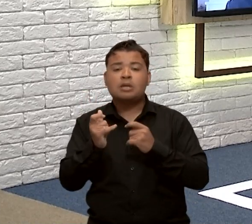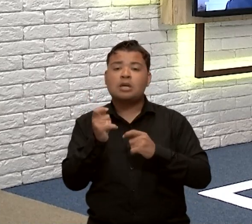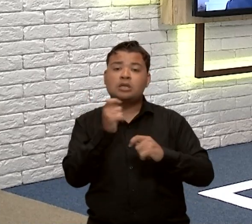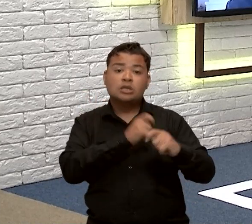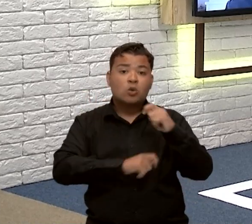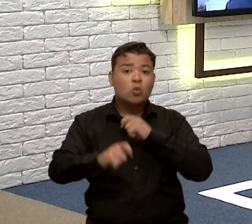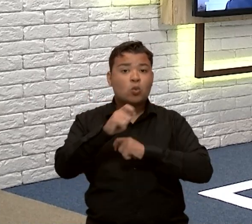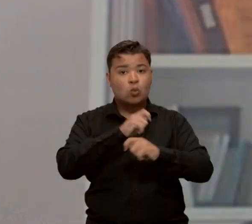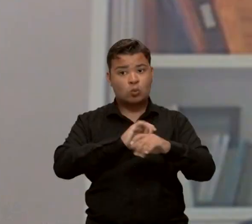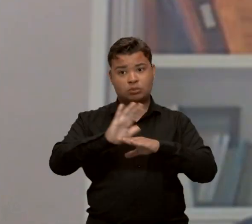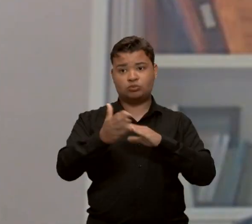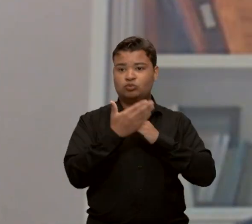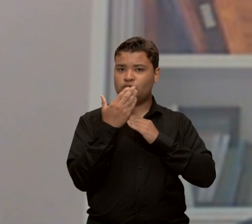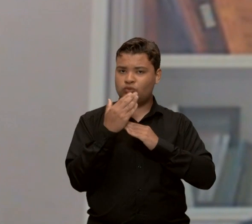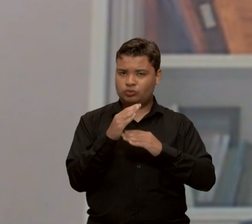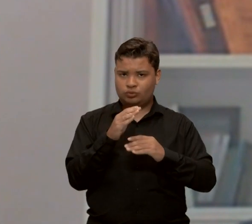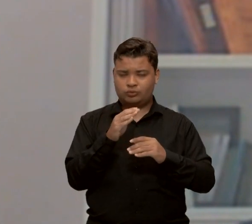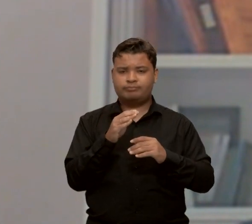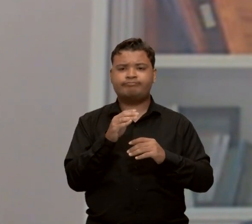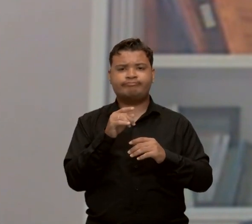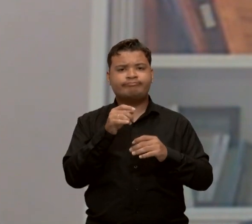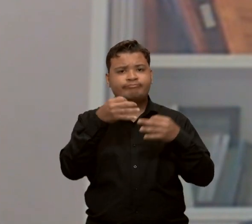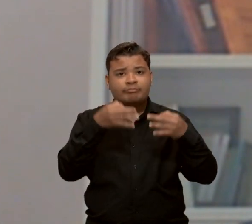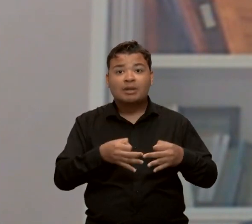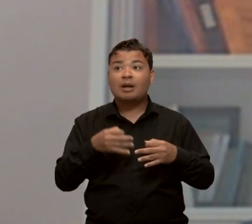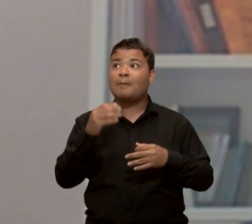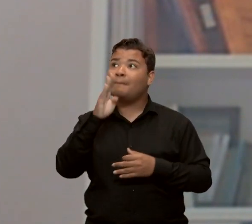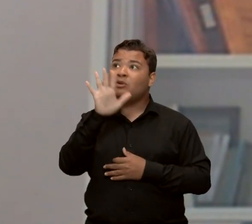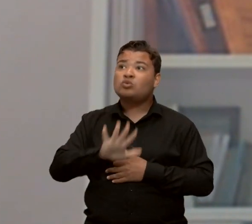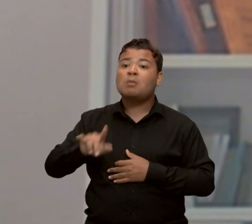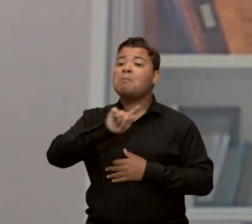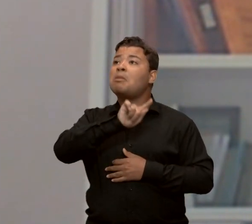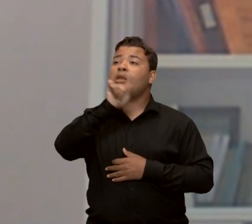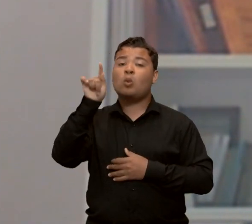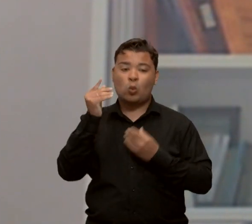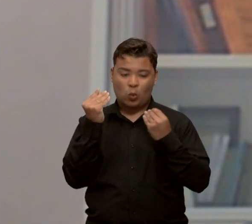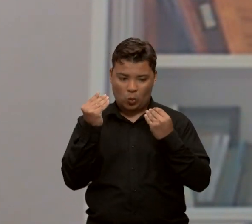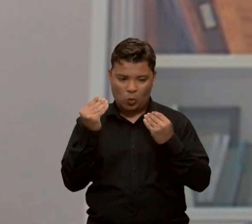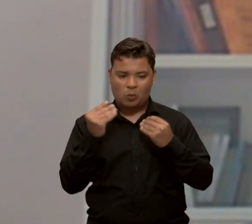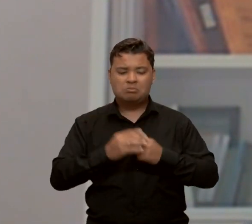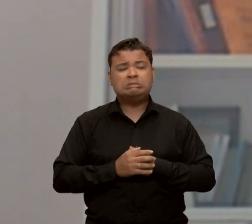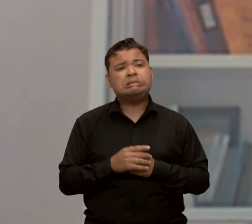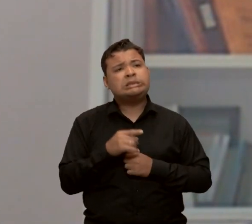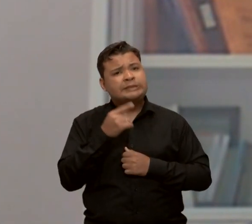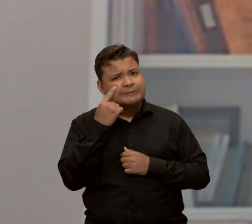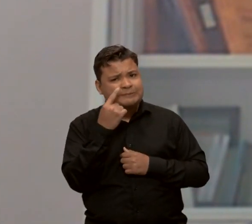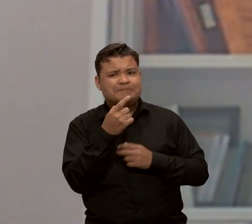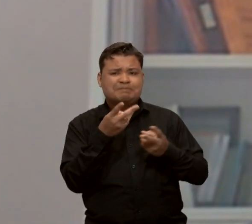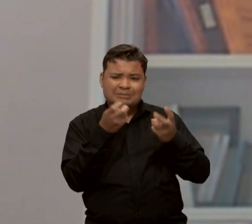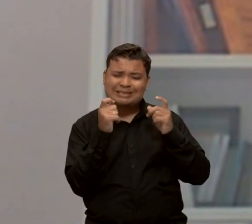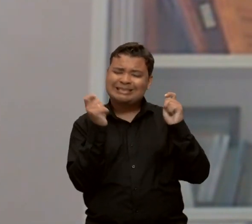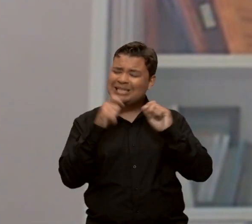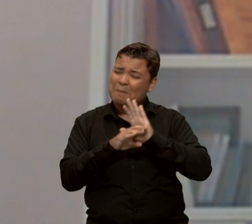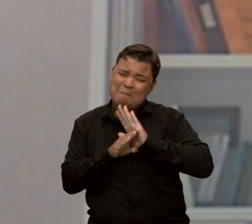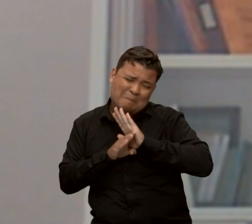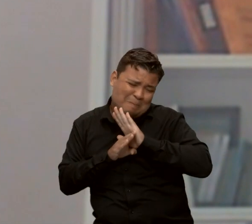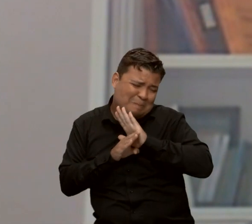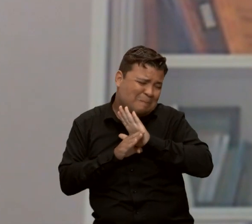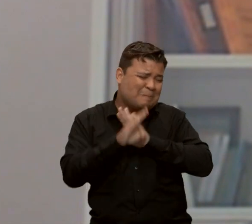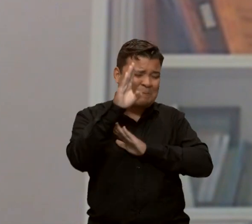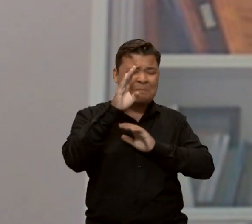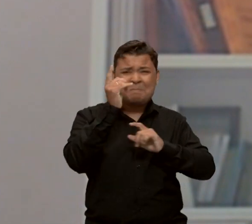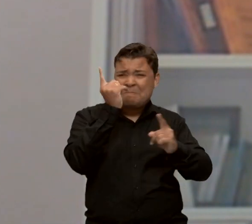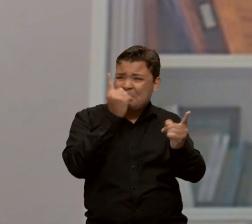Brasil como um todo, no sentido de que a economia solidária tem um potencial enorme para resolver os